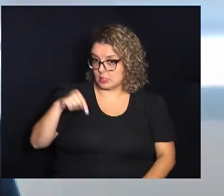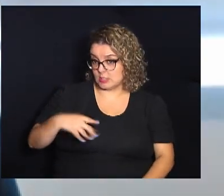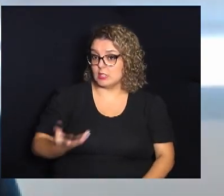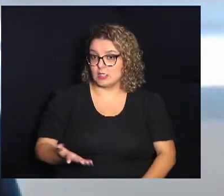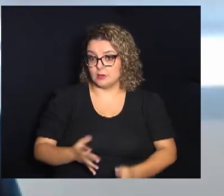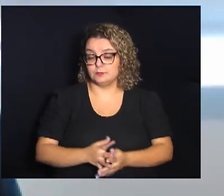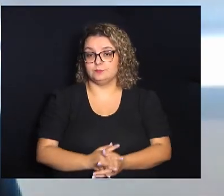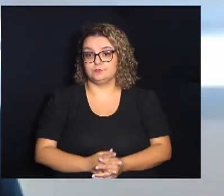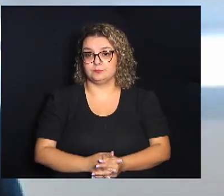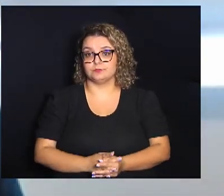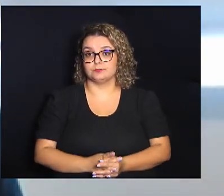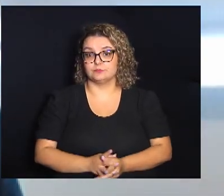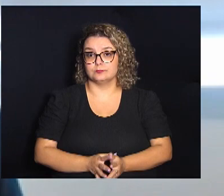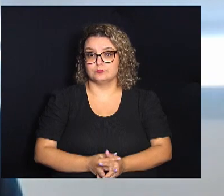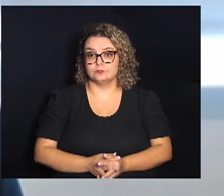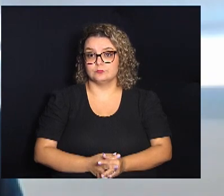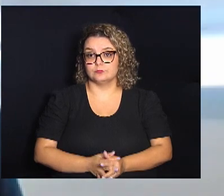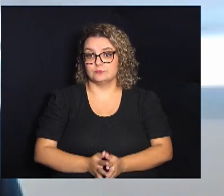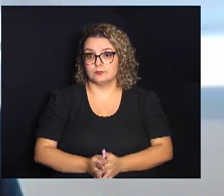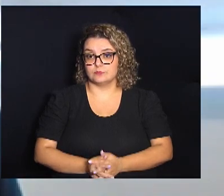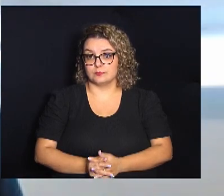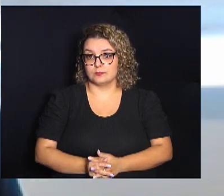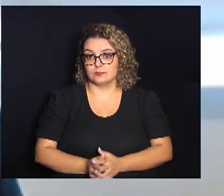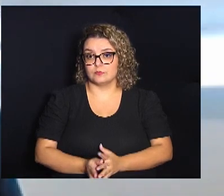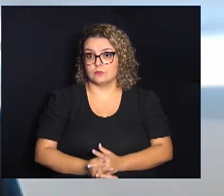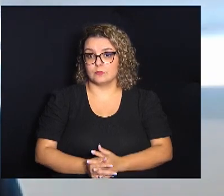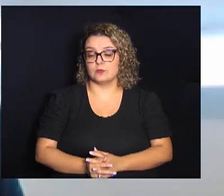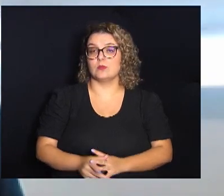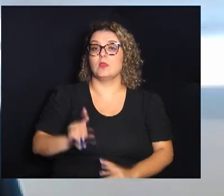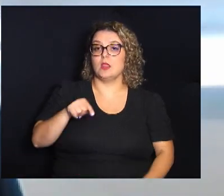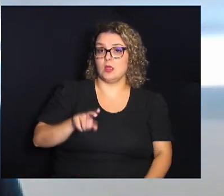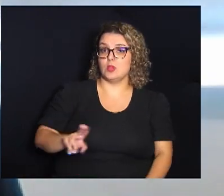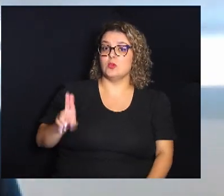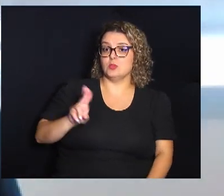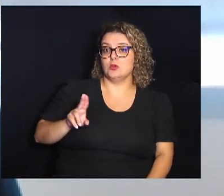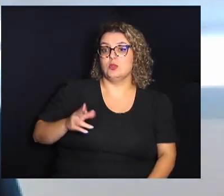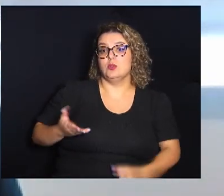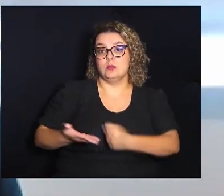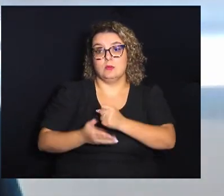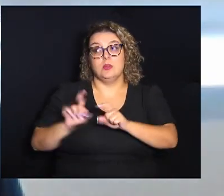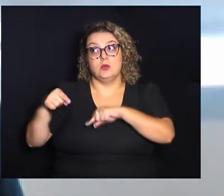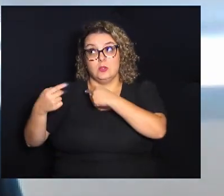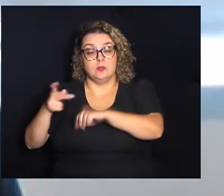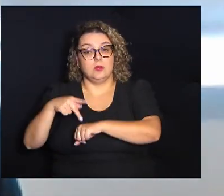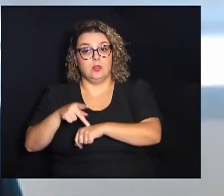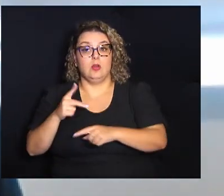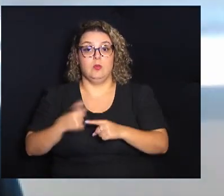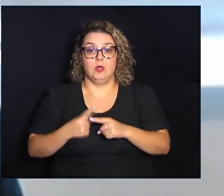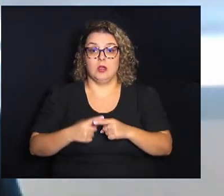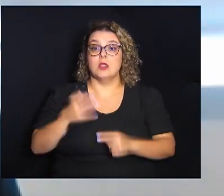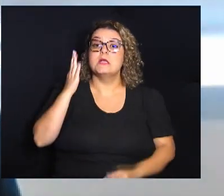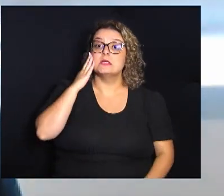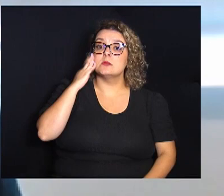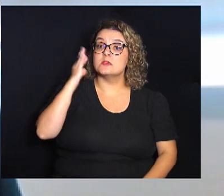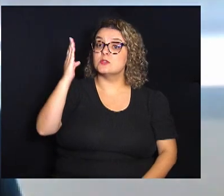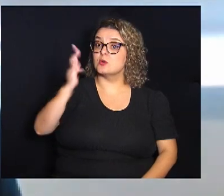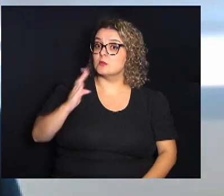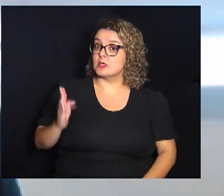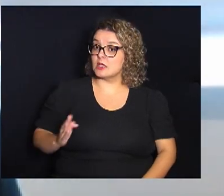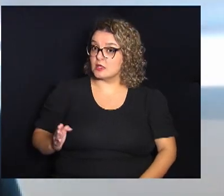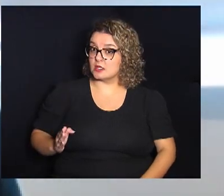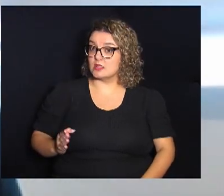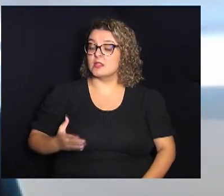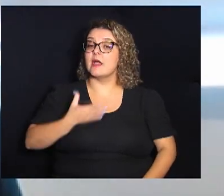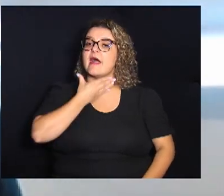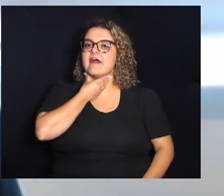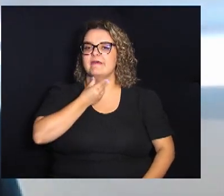ele é utilizado com base em muitos outros países, porque a gente sabe que no Brasil a questão da fraude é